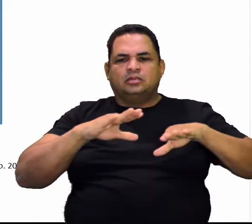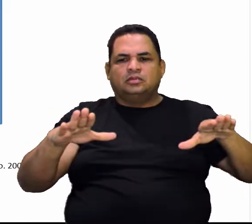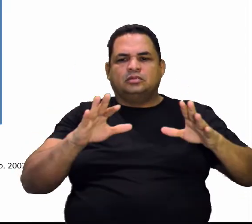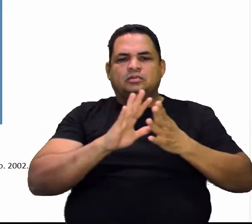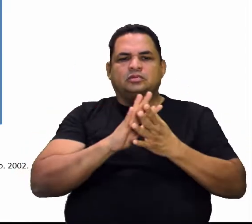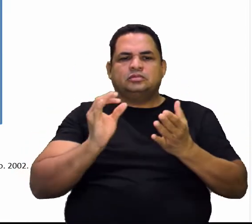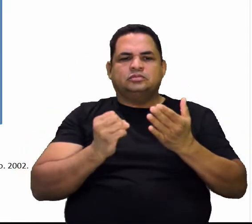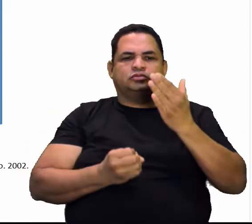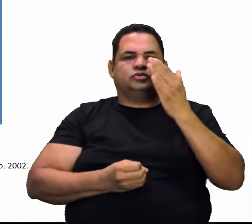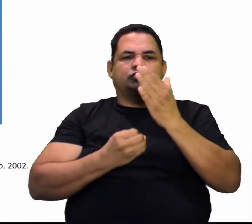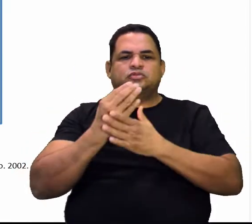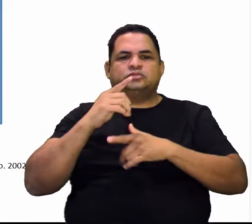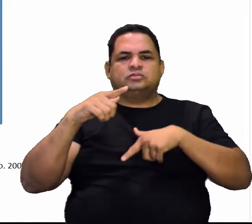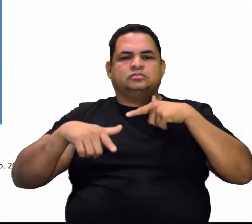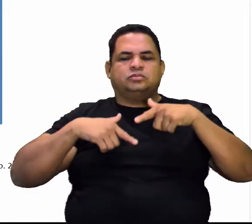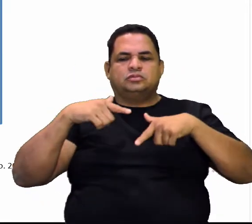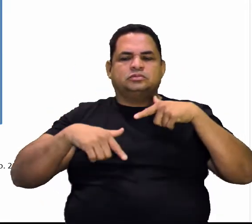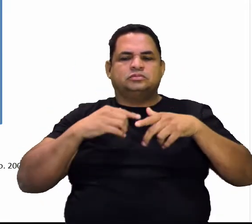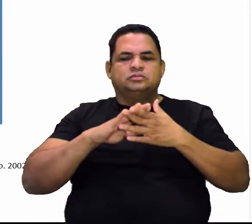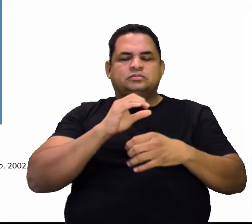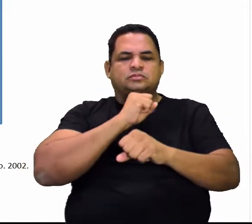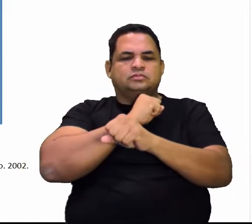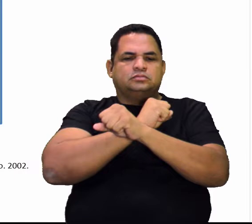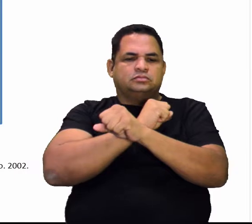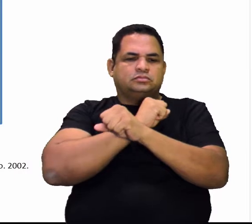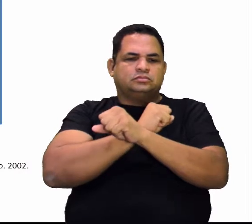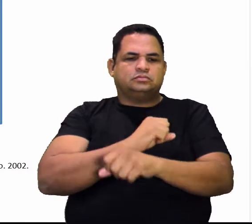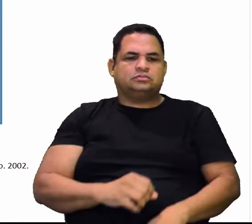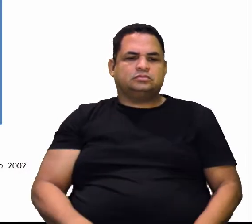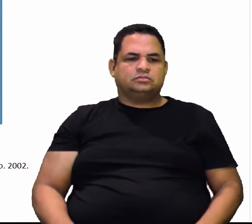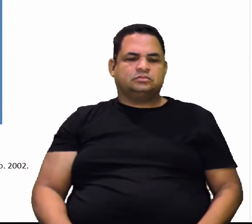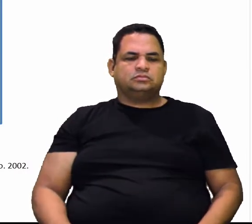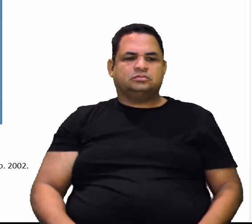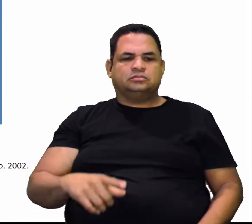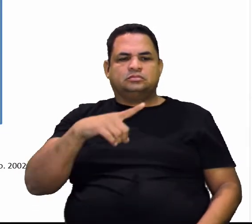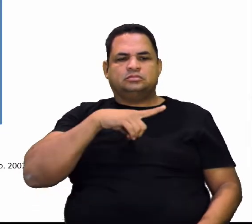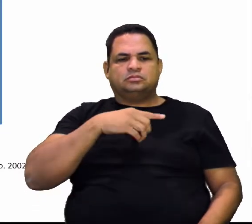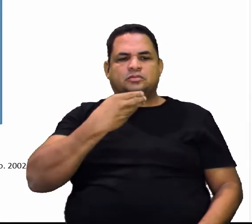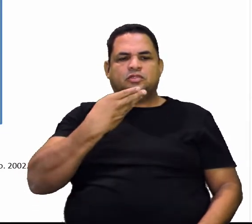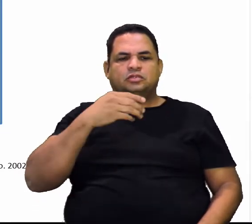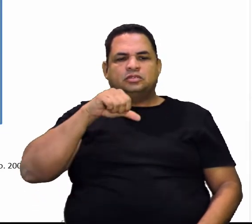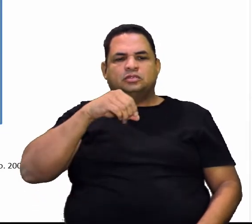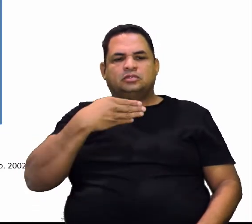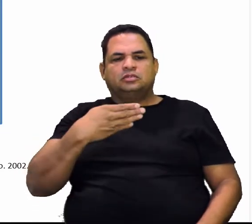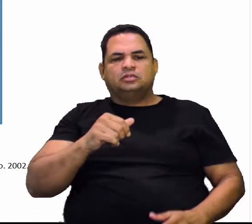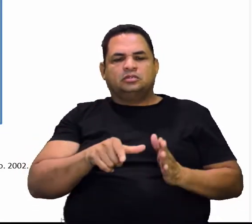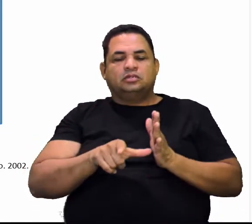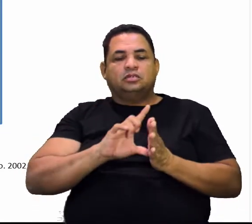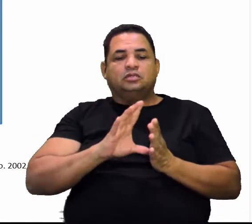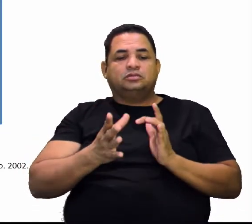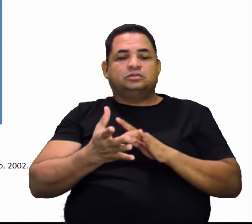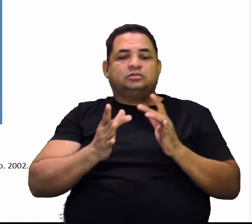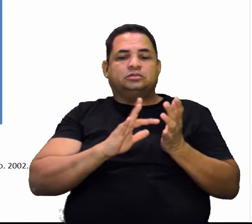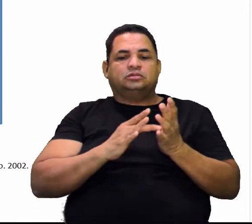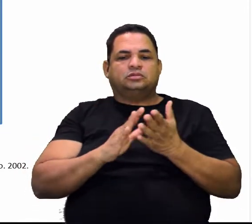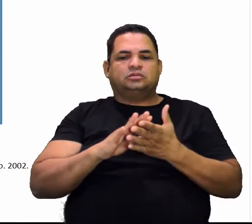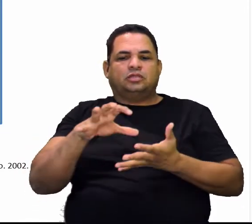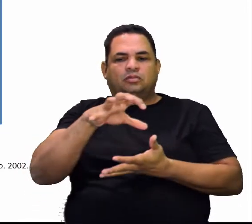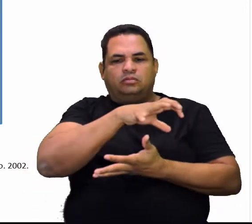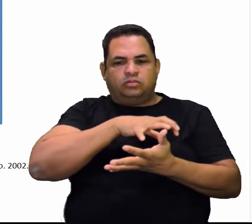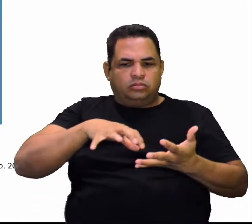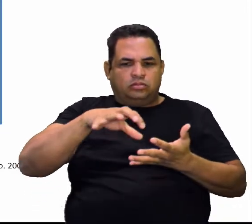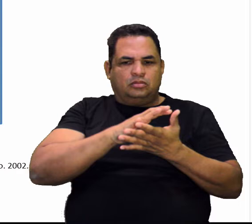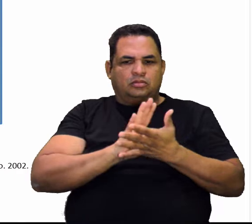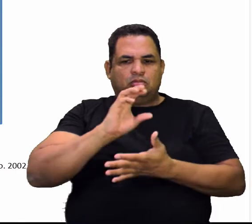que consolidou o modo de produção escravista. Aí nós temos em 494 a.C., com a